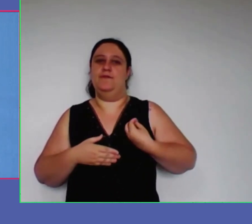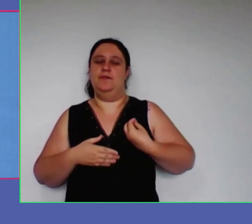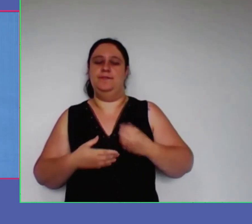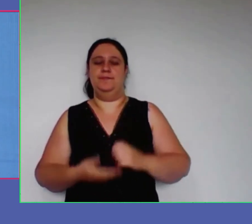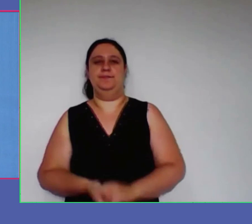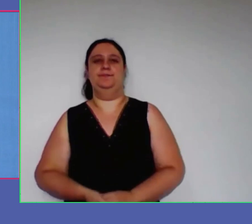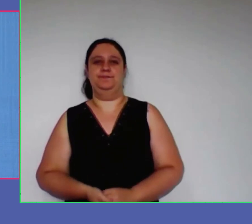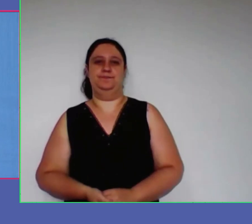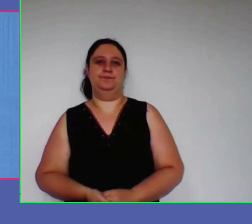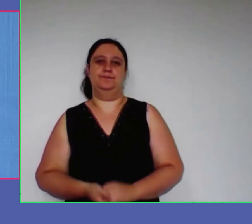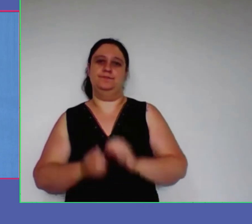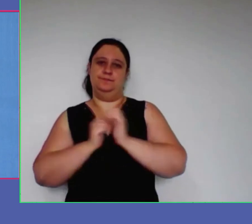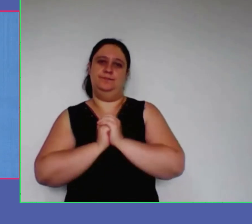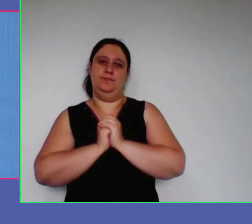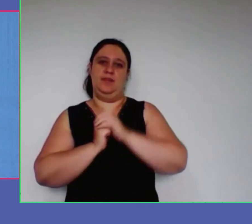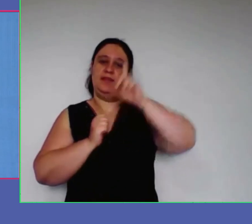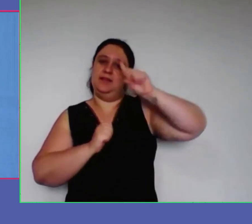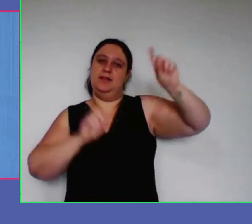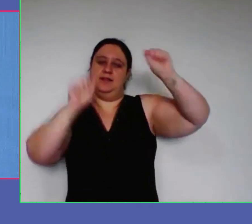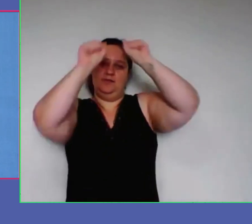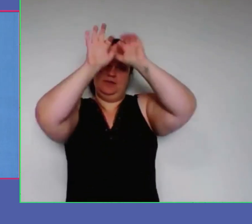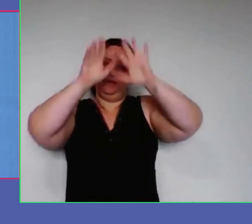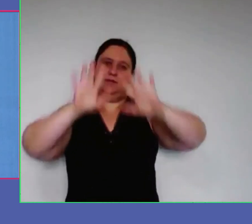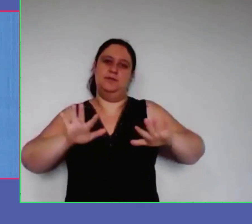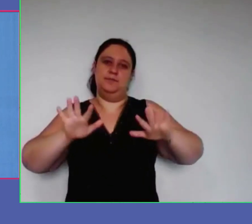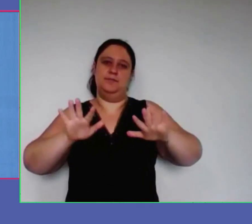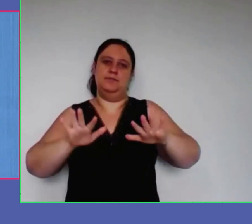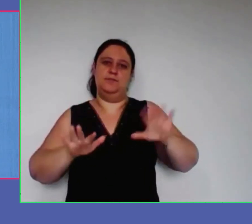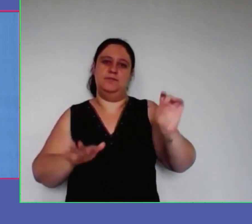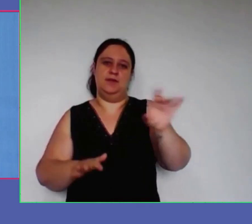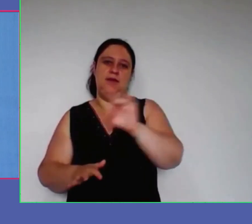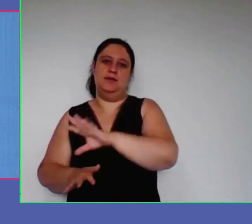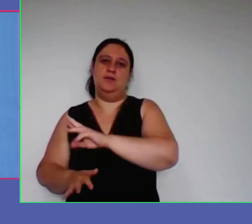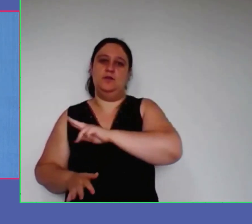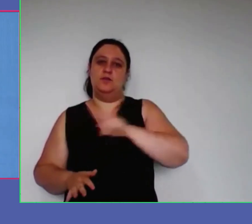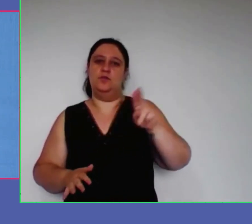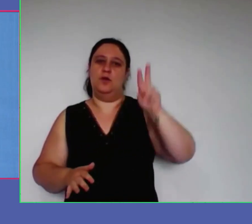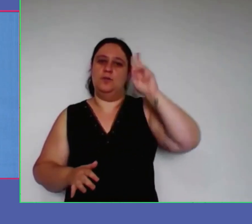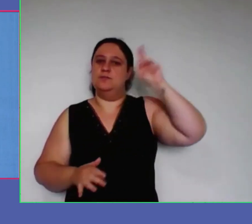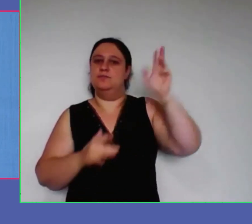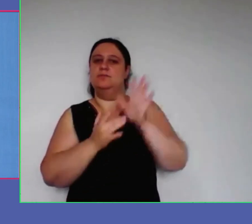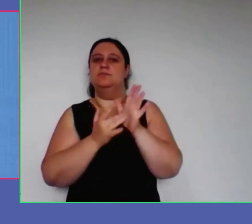Amém. Deus abençoe a vocês, em nome do Senhor Jesus,